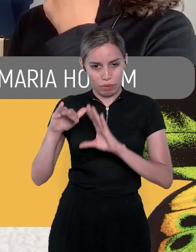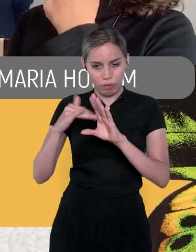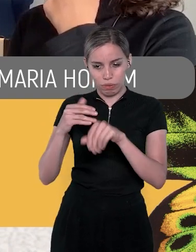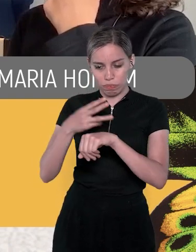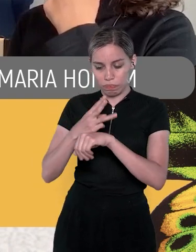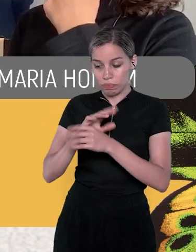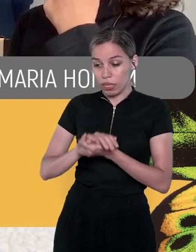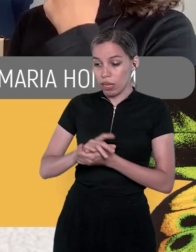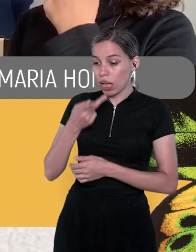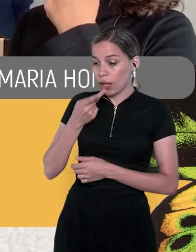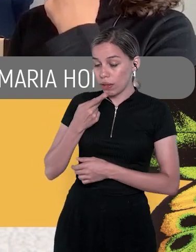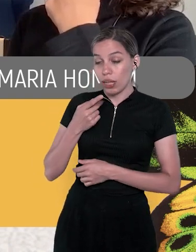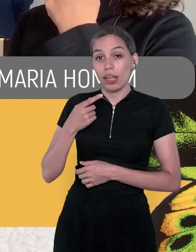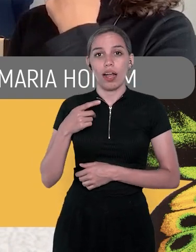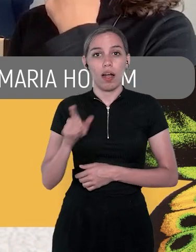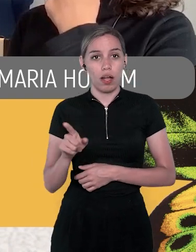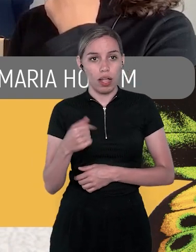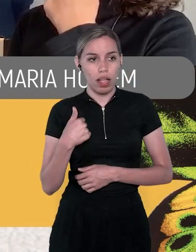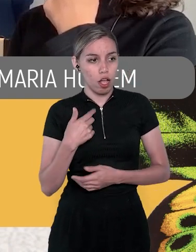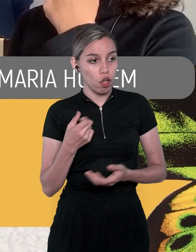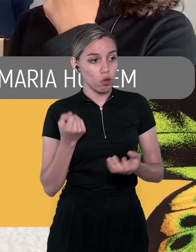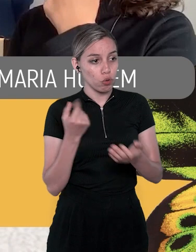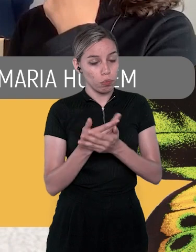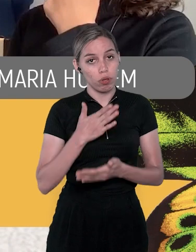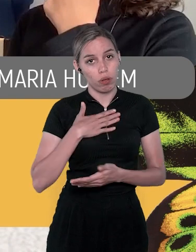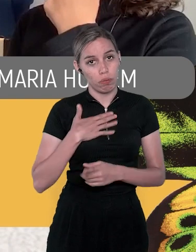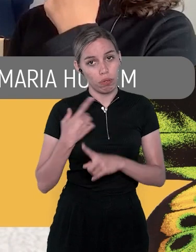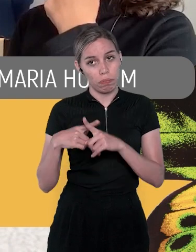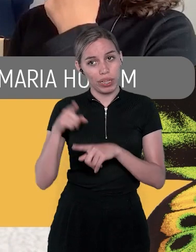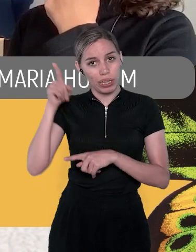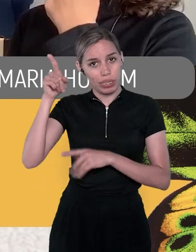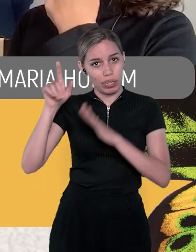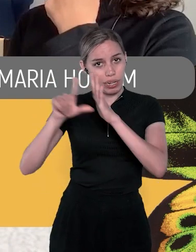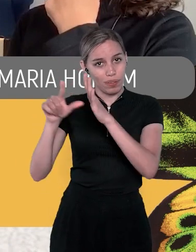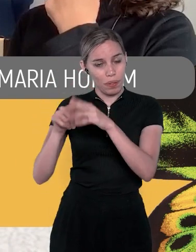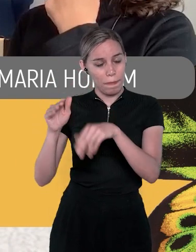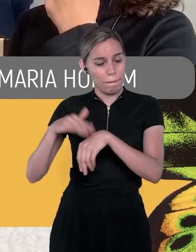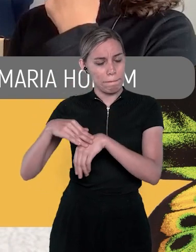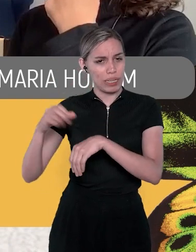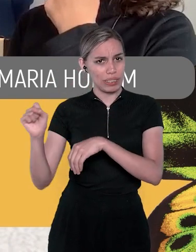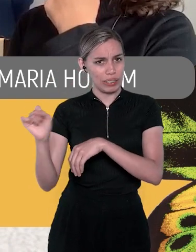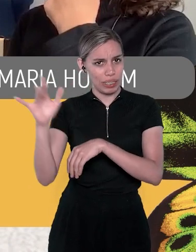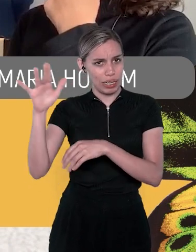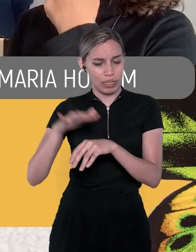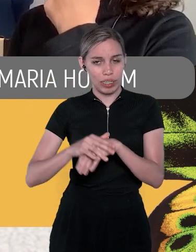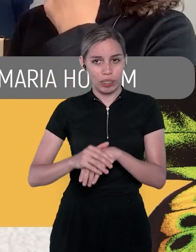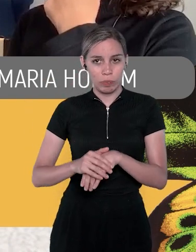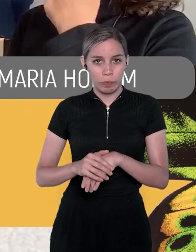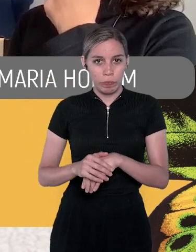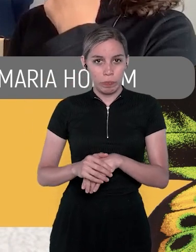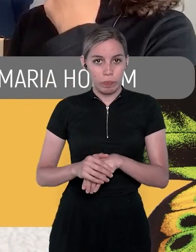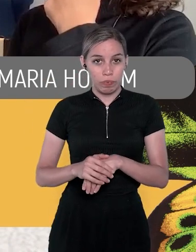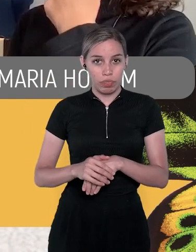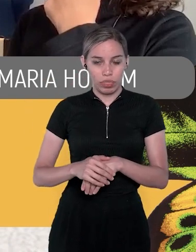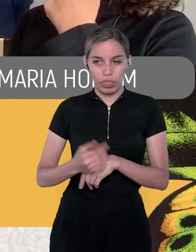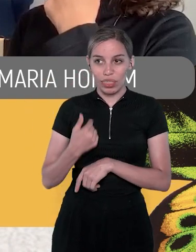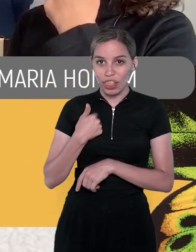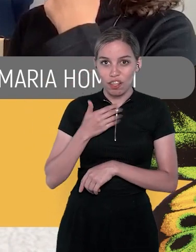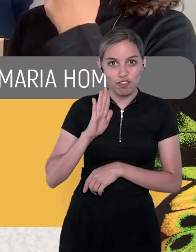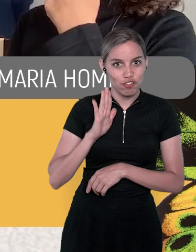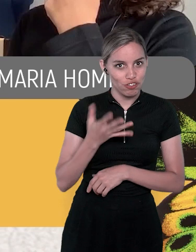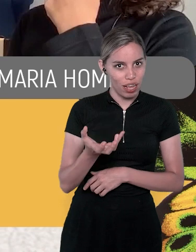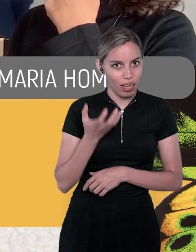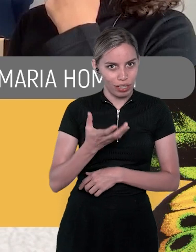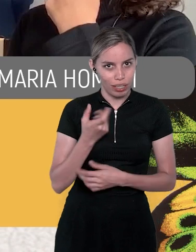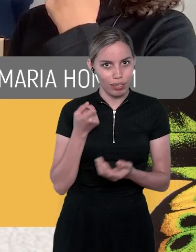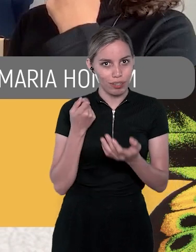E eu tinha clareza que eu queria uma tela a óleo dela. E eu até sabia qual que eu queria. E